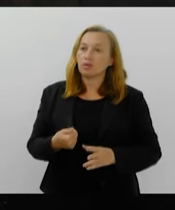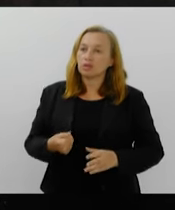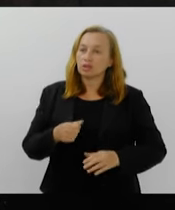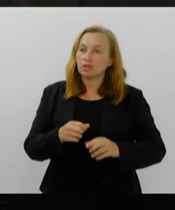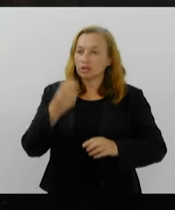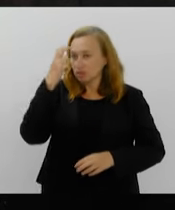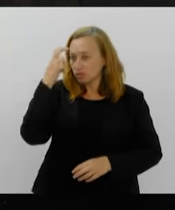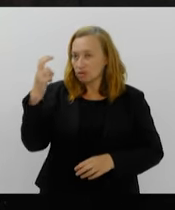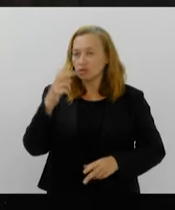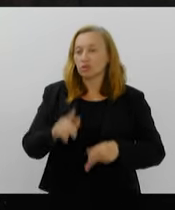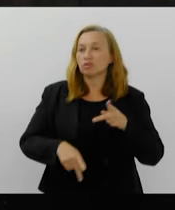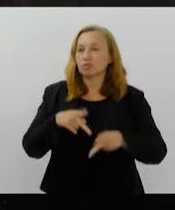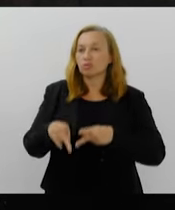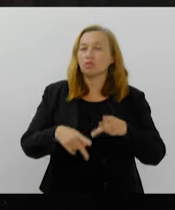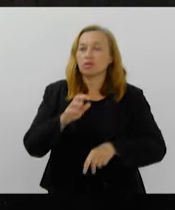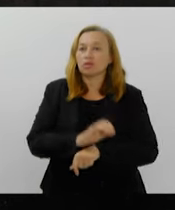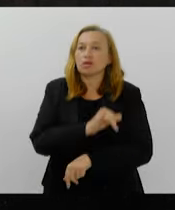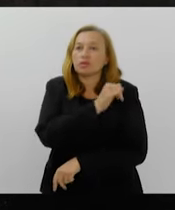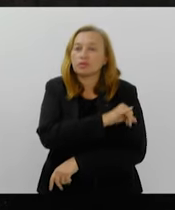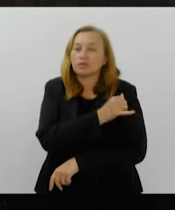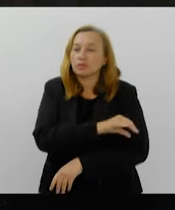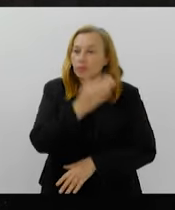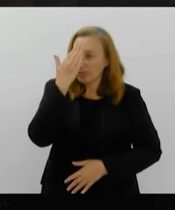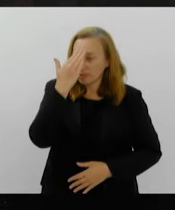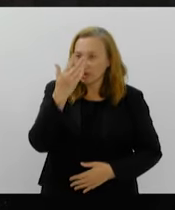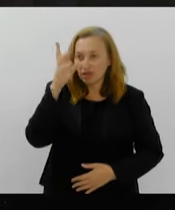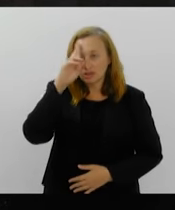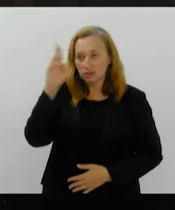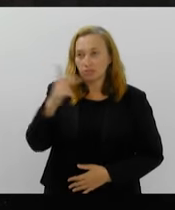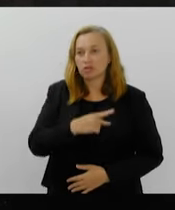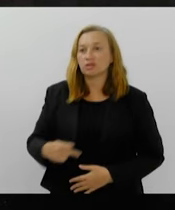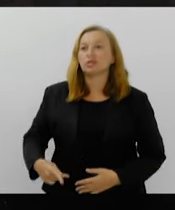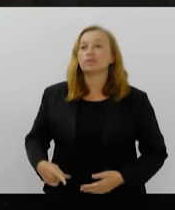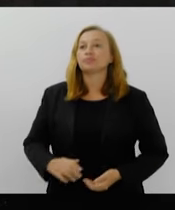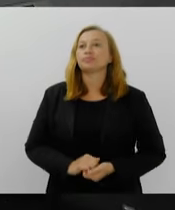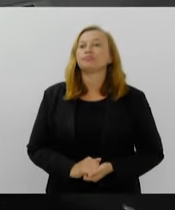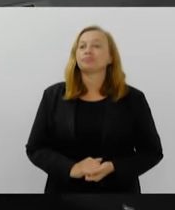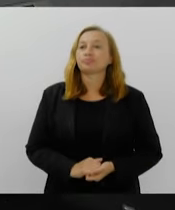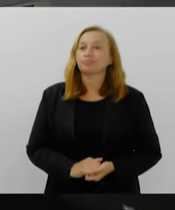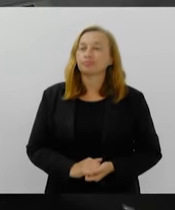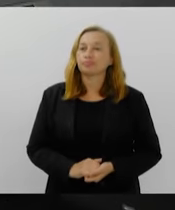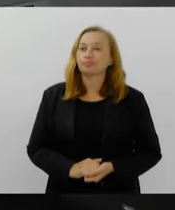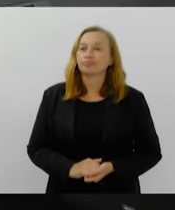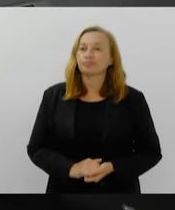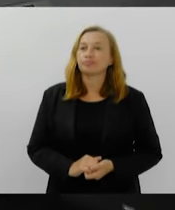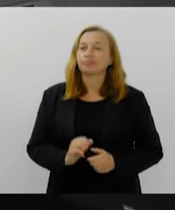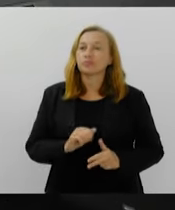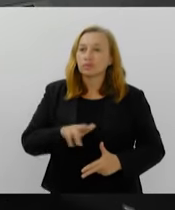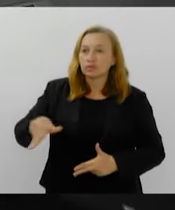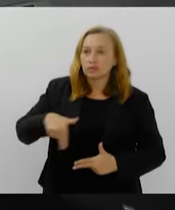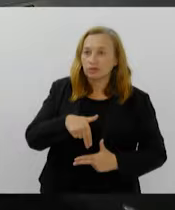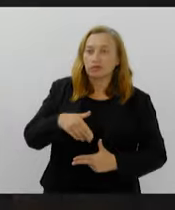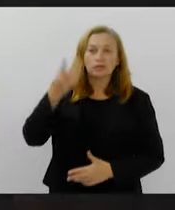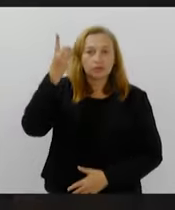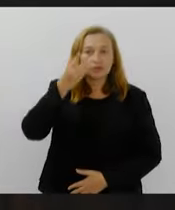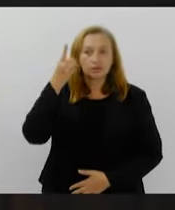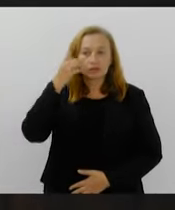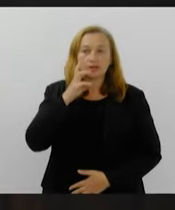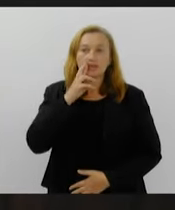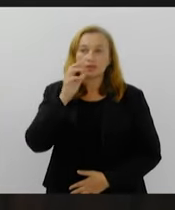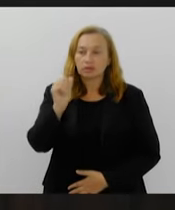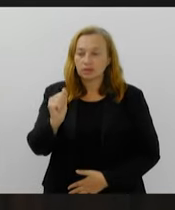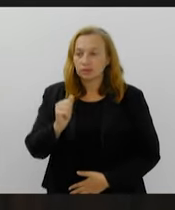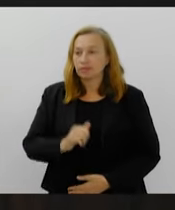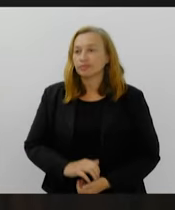cultura popular do Estado do Rio de Janeiro muito obrigada presidenta próximo orador inscrito é nobre Deputado